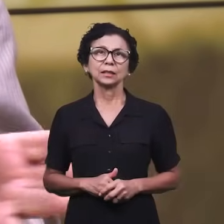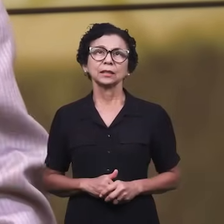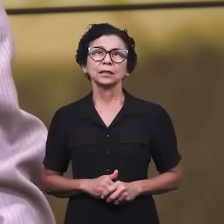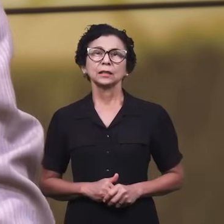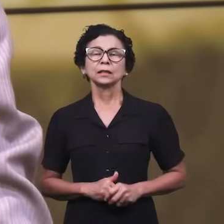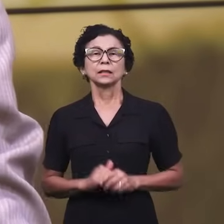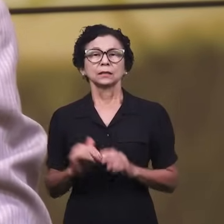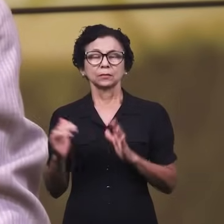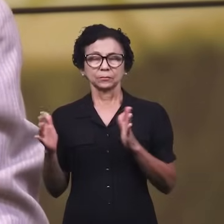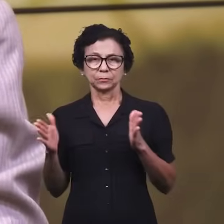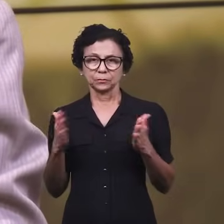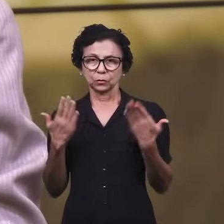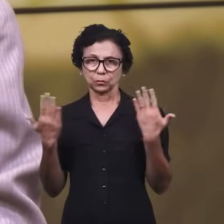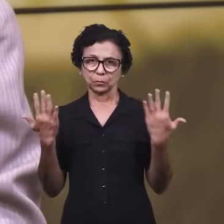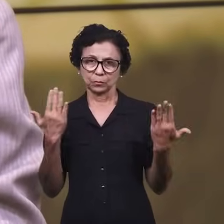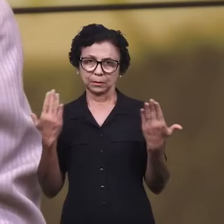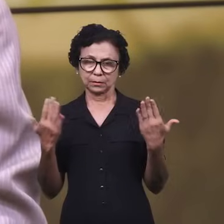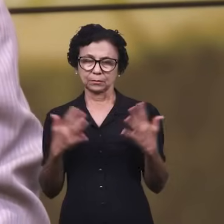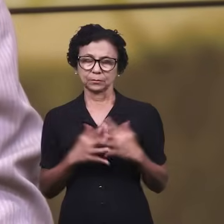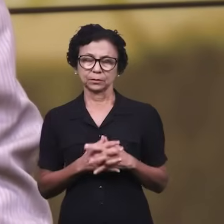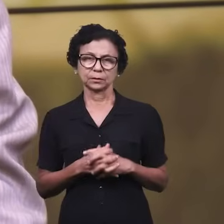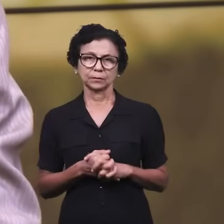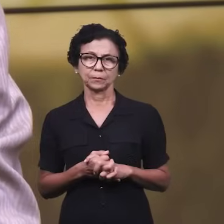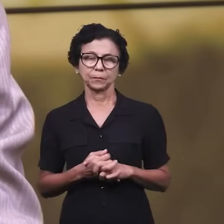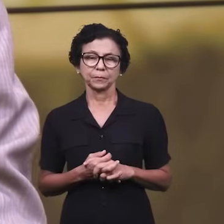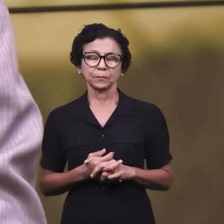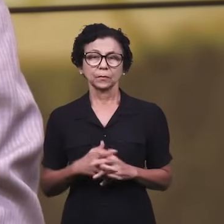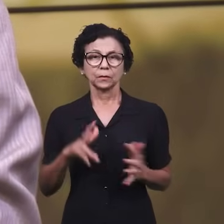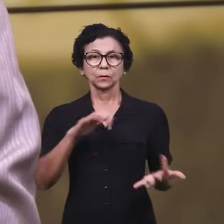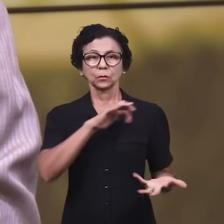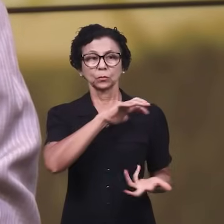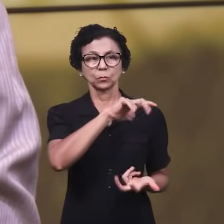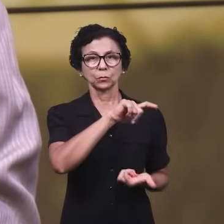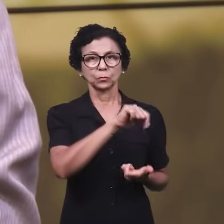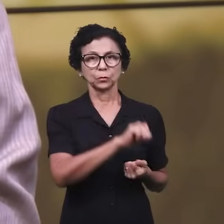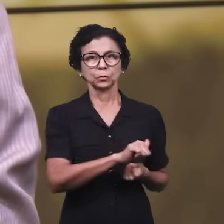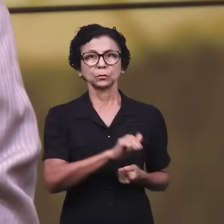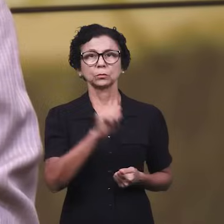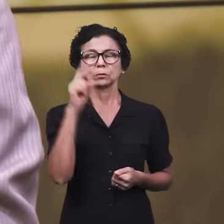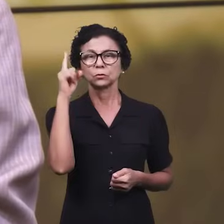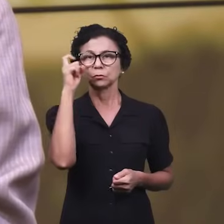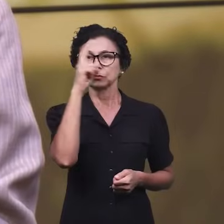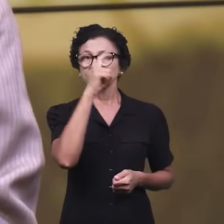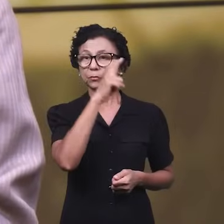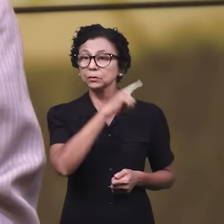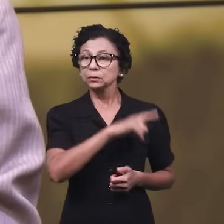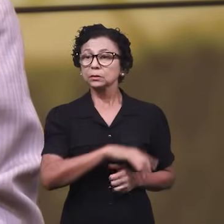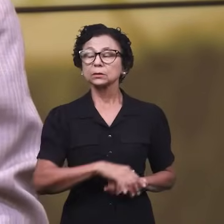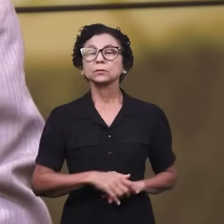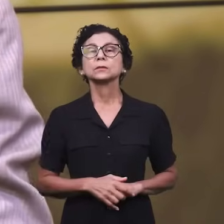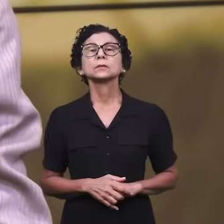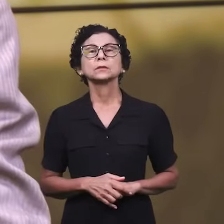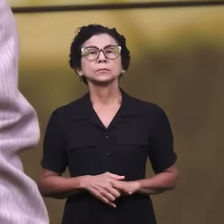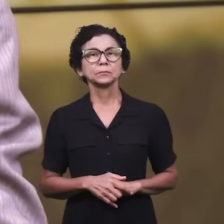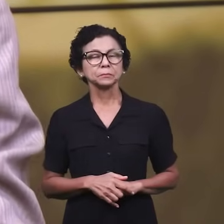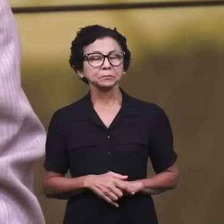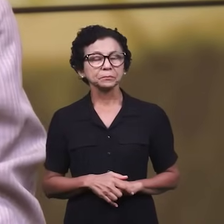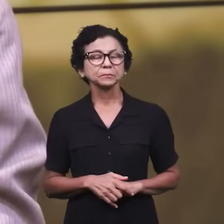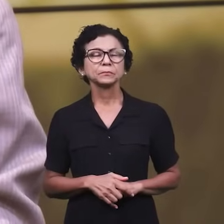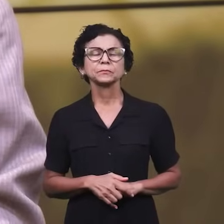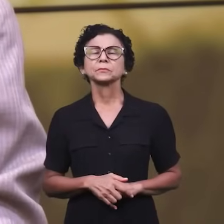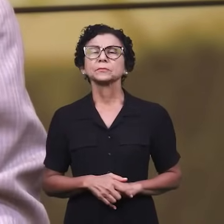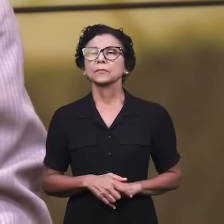fazemos um paralelo com esse momento que nós vivemos o mundo está vivendo um momento muito difícil é é a a